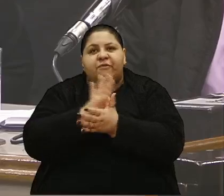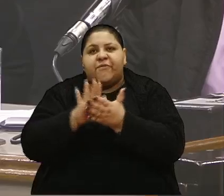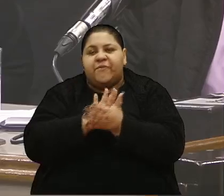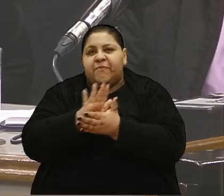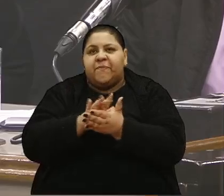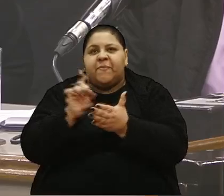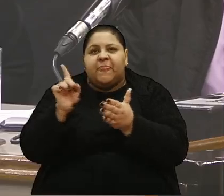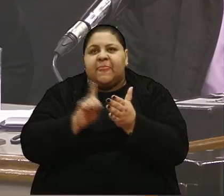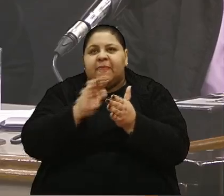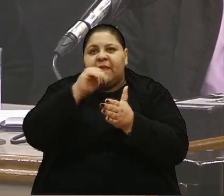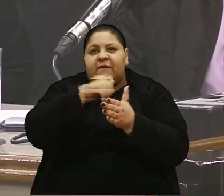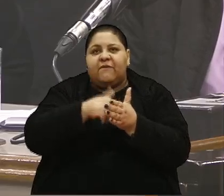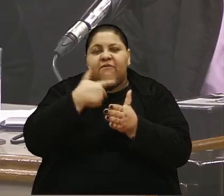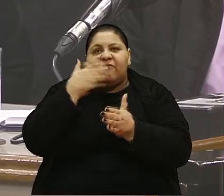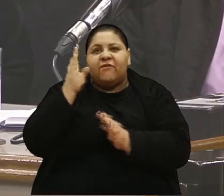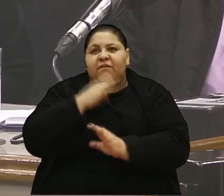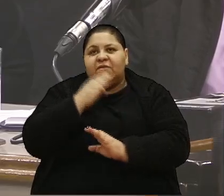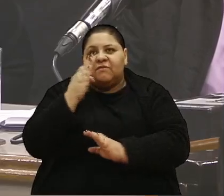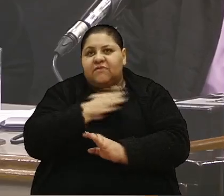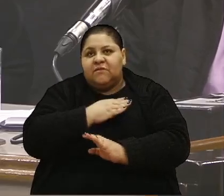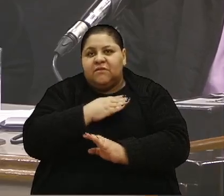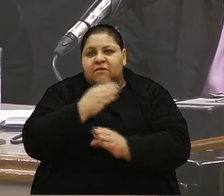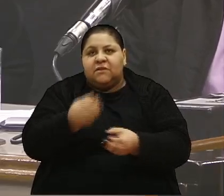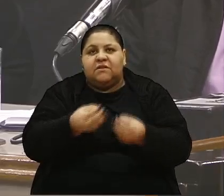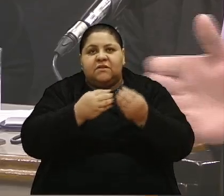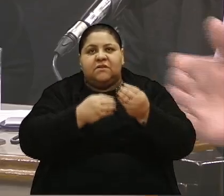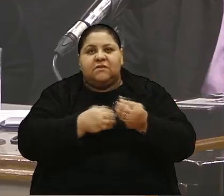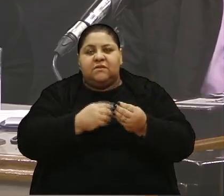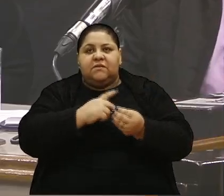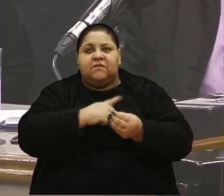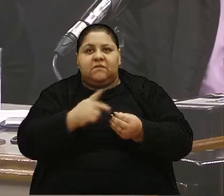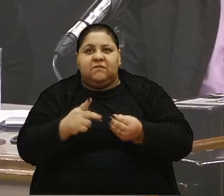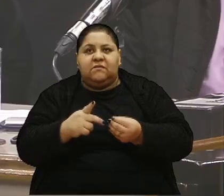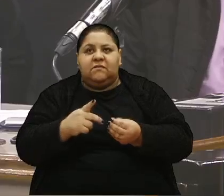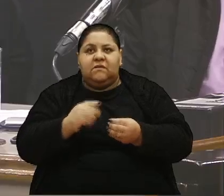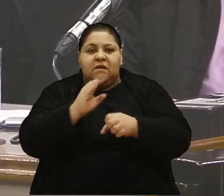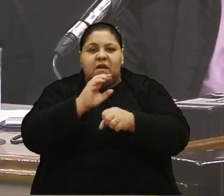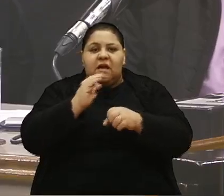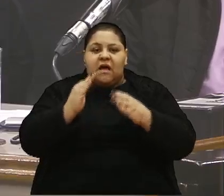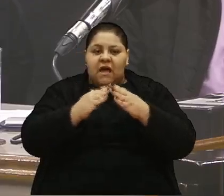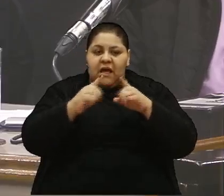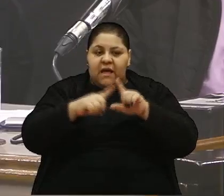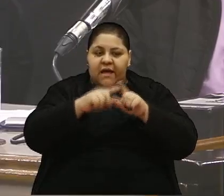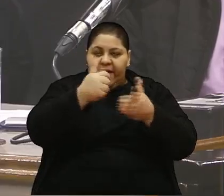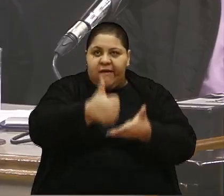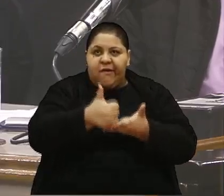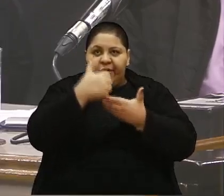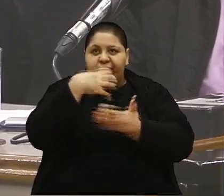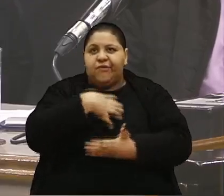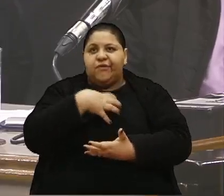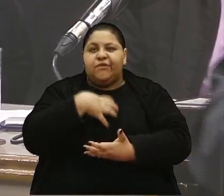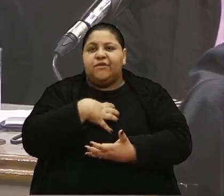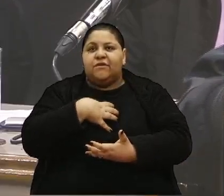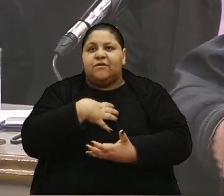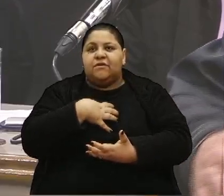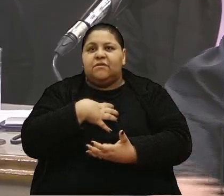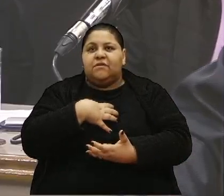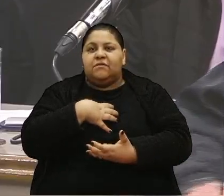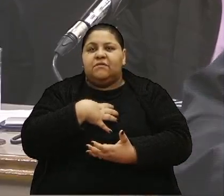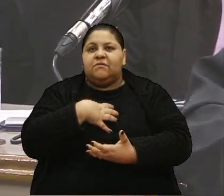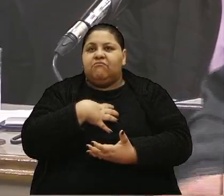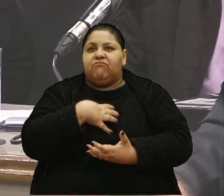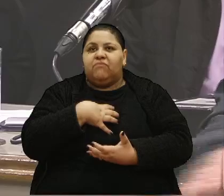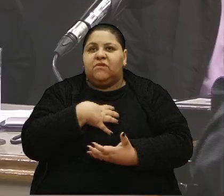de voto, mas vou falar bem rapidinho, não trouxe nada, presidente, de lá. A igreja me apoiou de um jeito assim que eu não trouxe nem os talher,